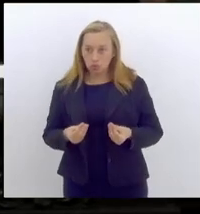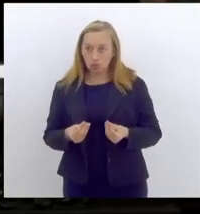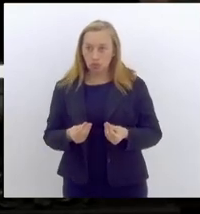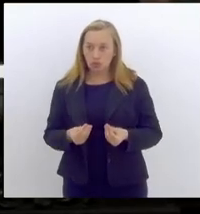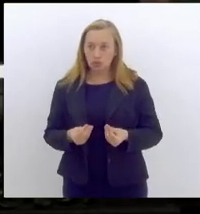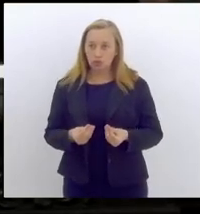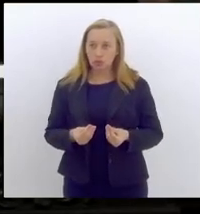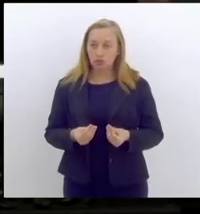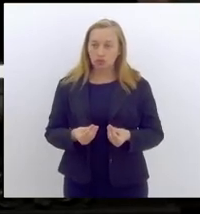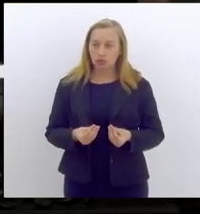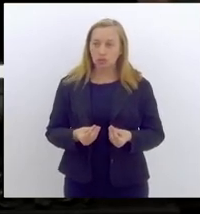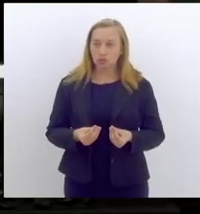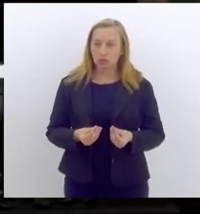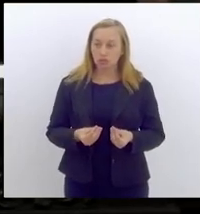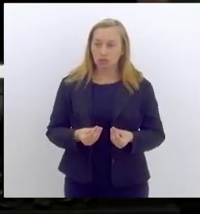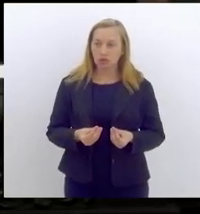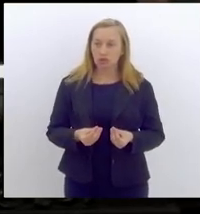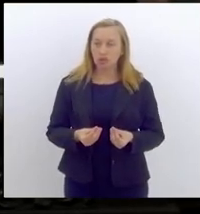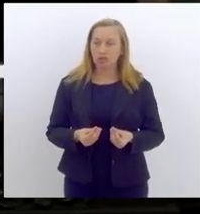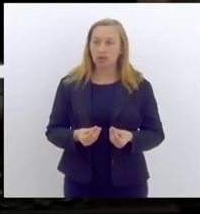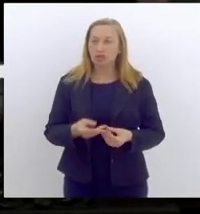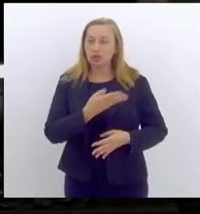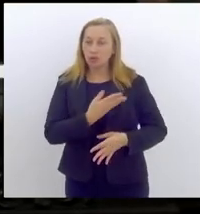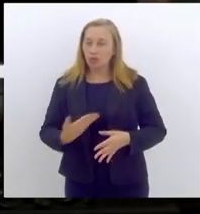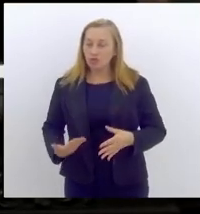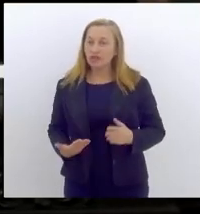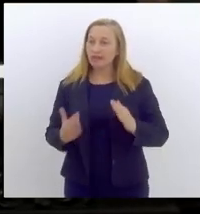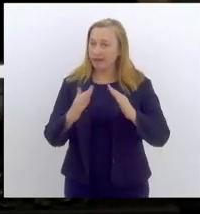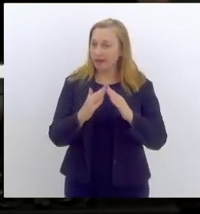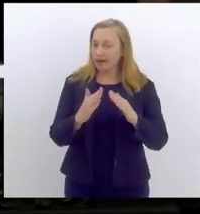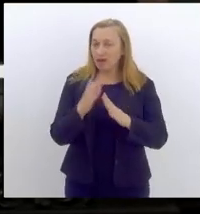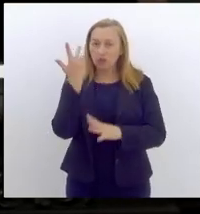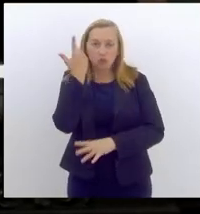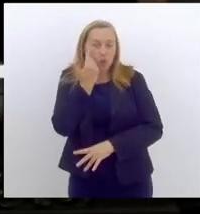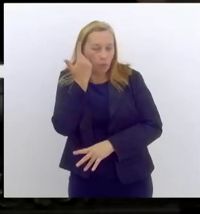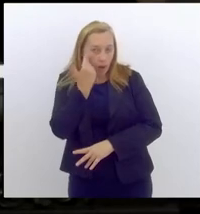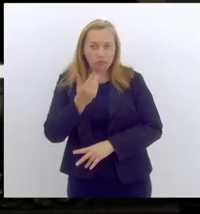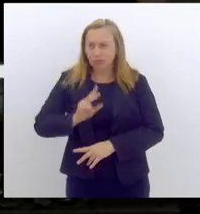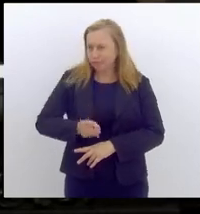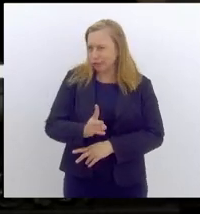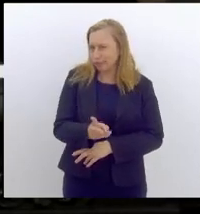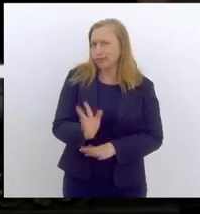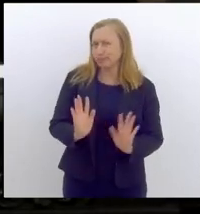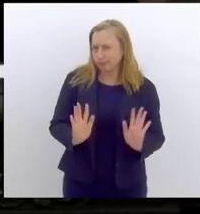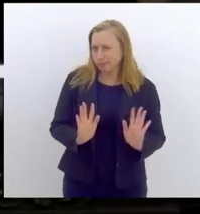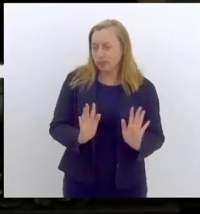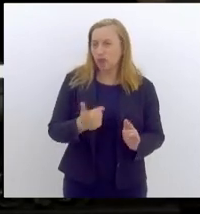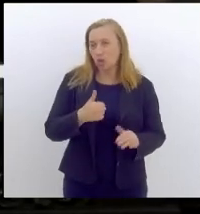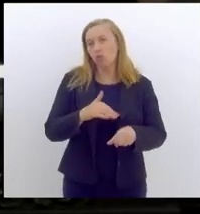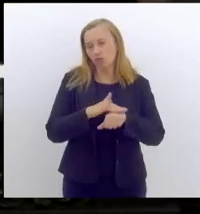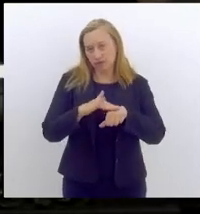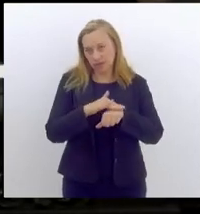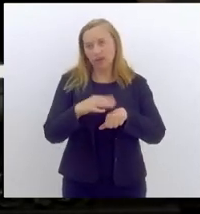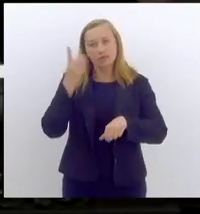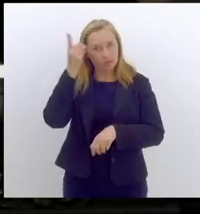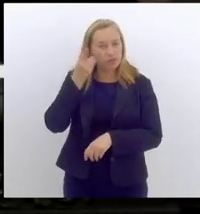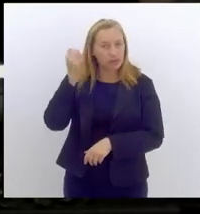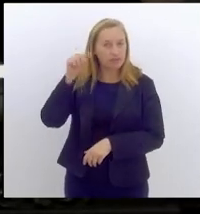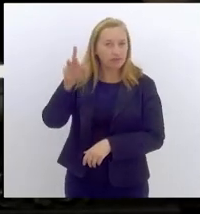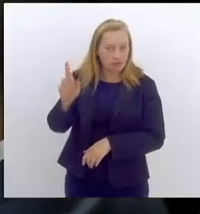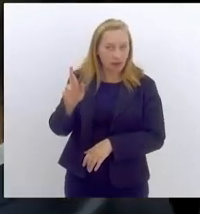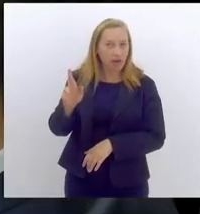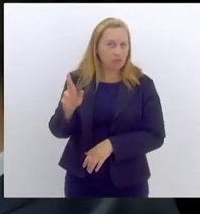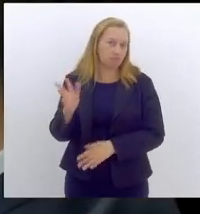governa a casa, governa a comissão principal, normal, sempre foi assim. Eu conversei com o deputado Barcelar e falei que não